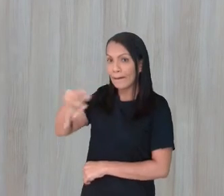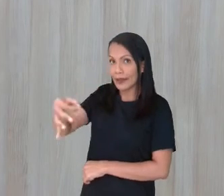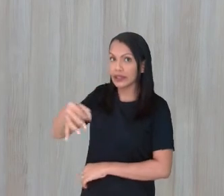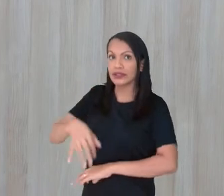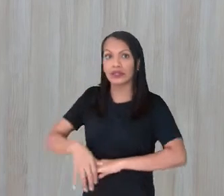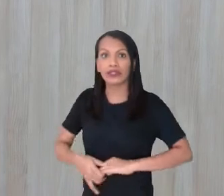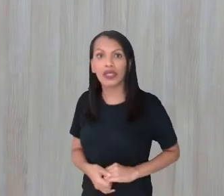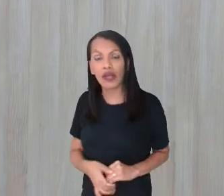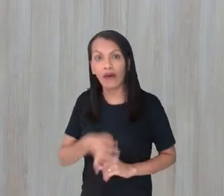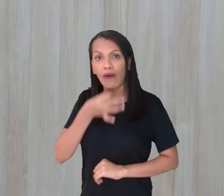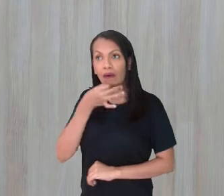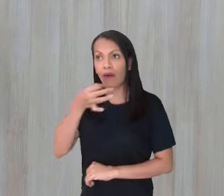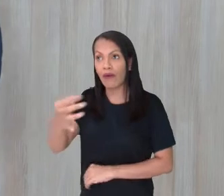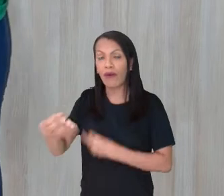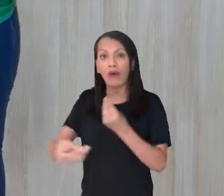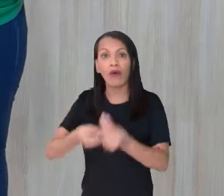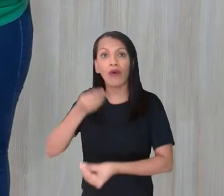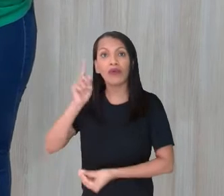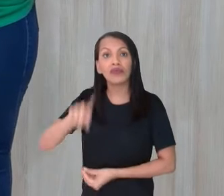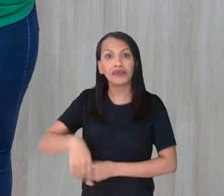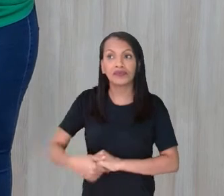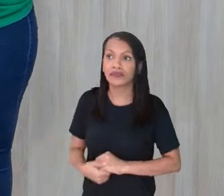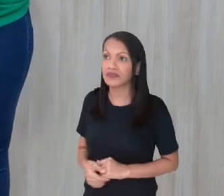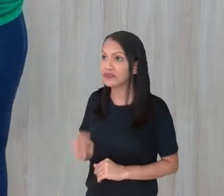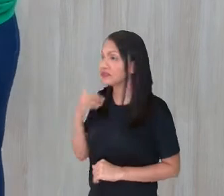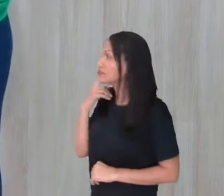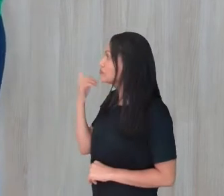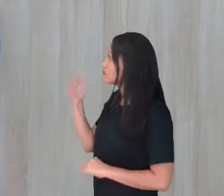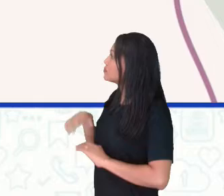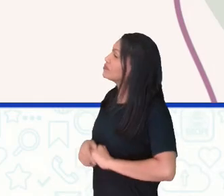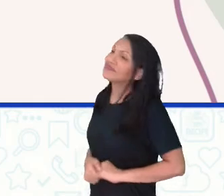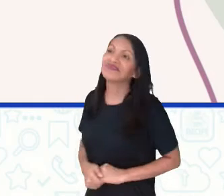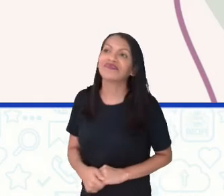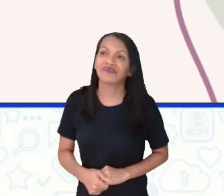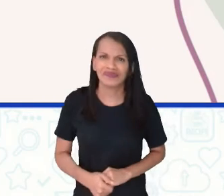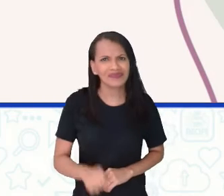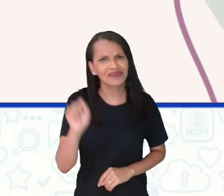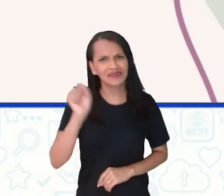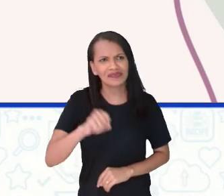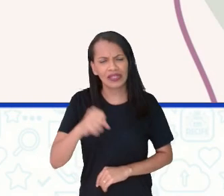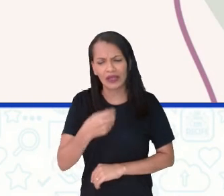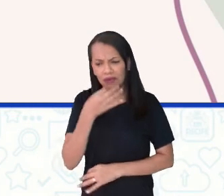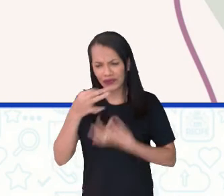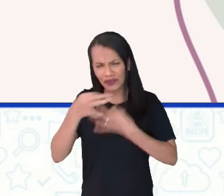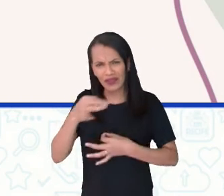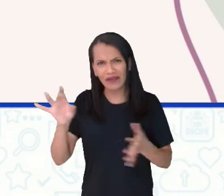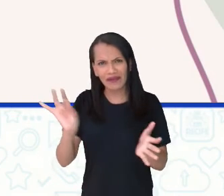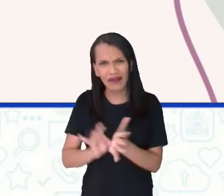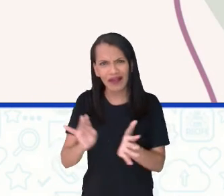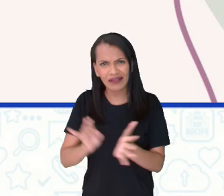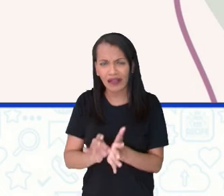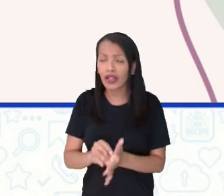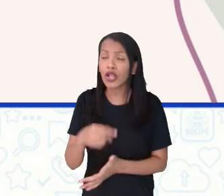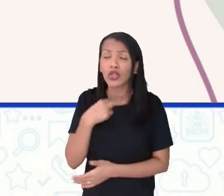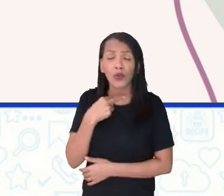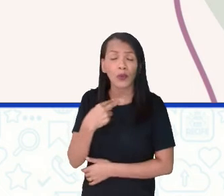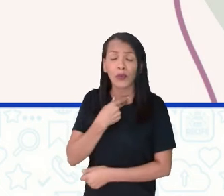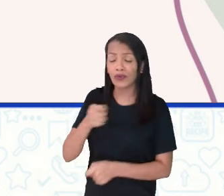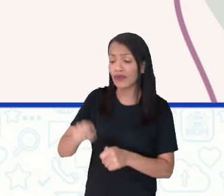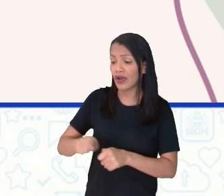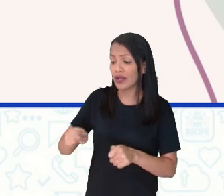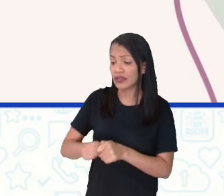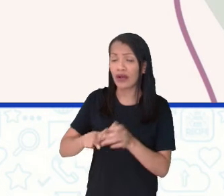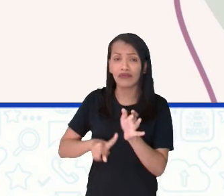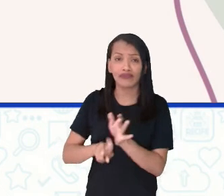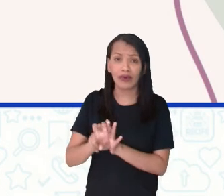da argumentação. Então, ó, esse é um argumento válido quando ele diz assim, não pude fazer a tarefa porque meu computador pegou vírus